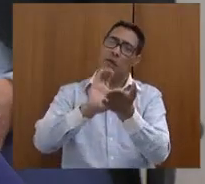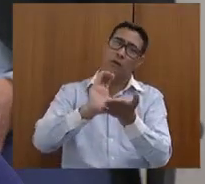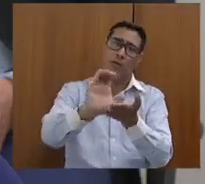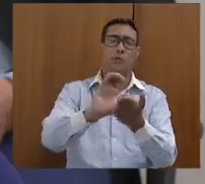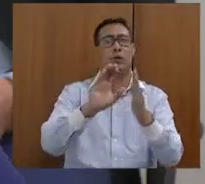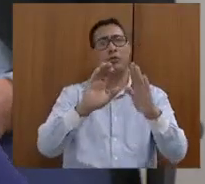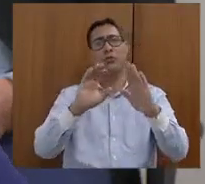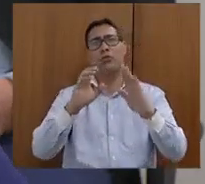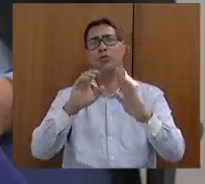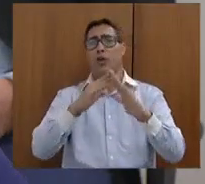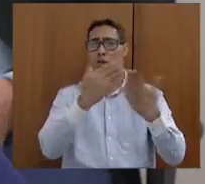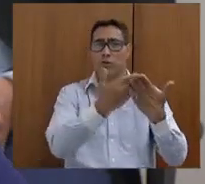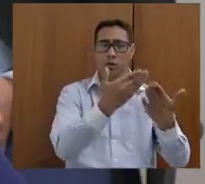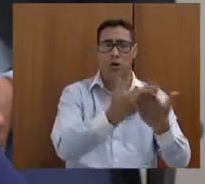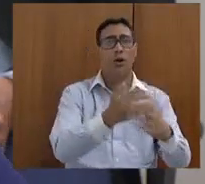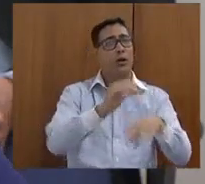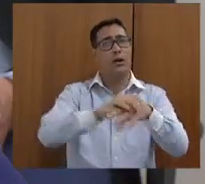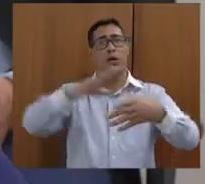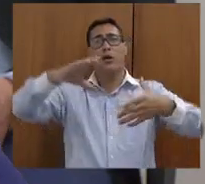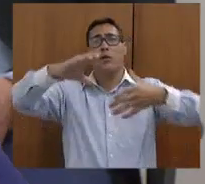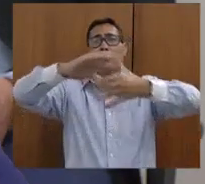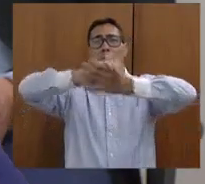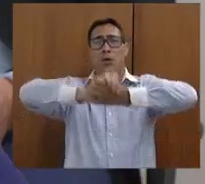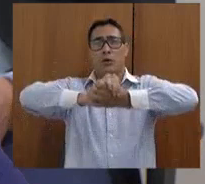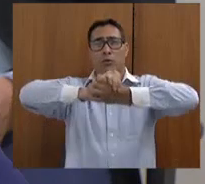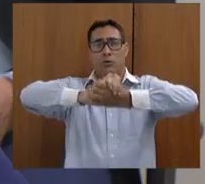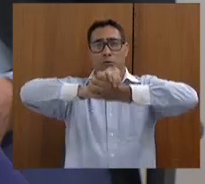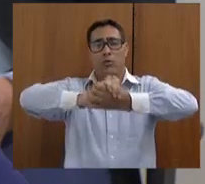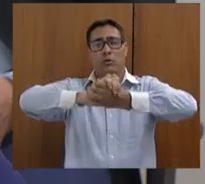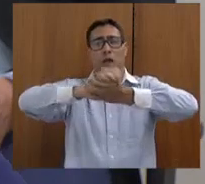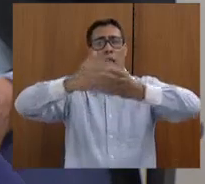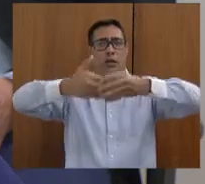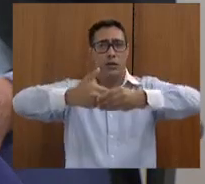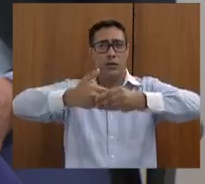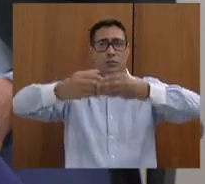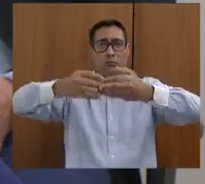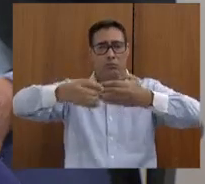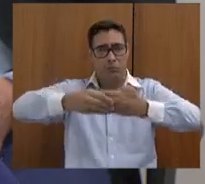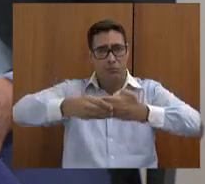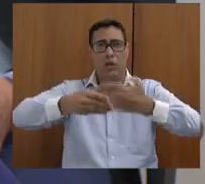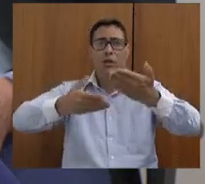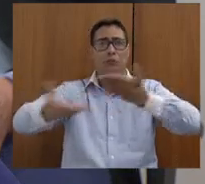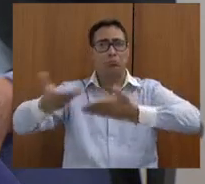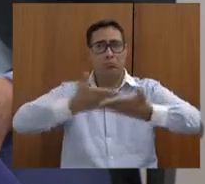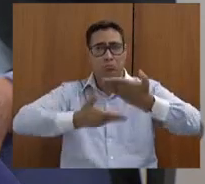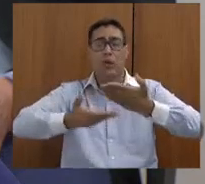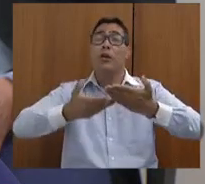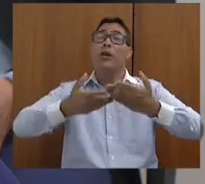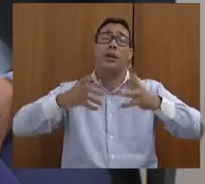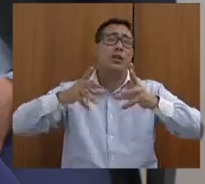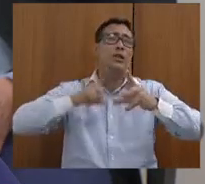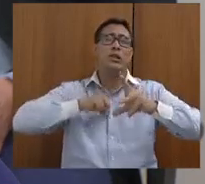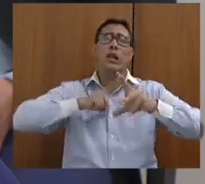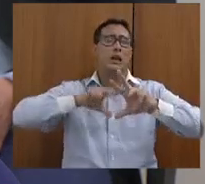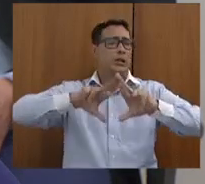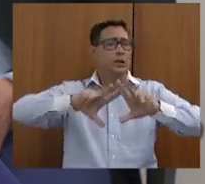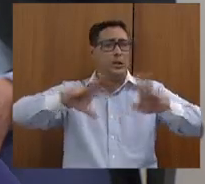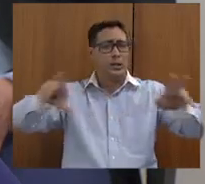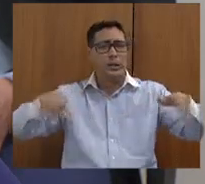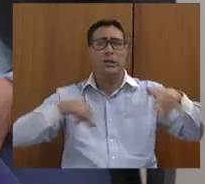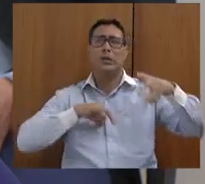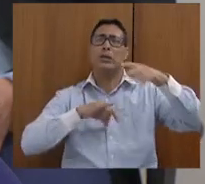além do mãos dadas além de outras parcerias de regime de colaboração nós estamos também institucionalizando